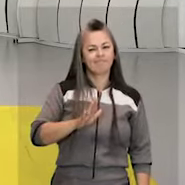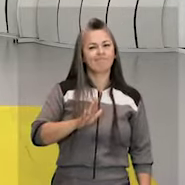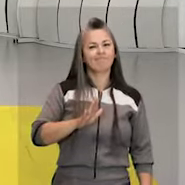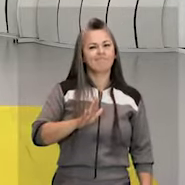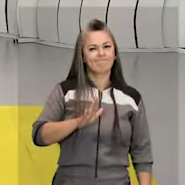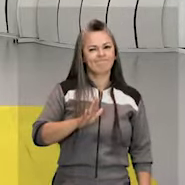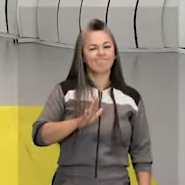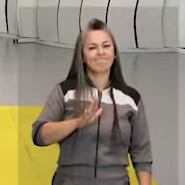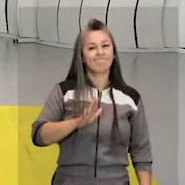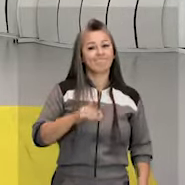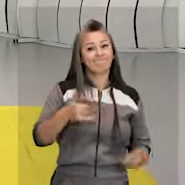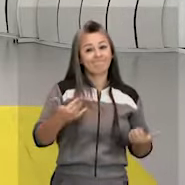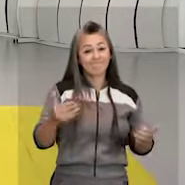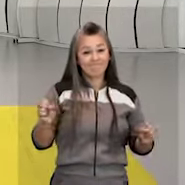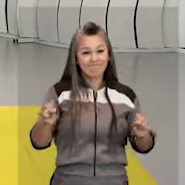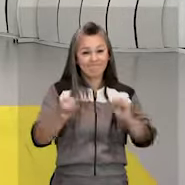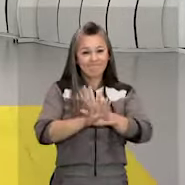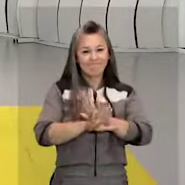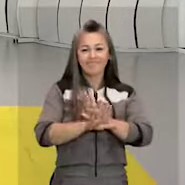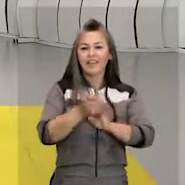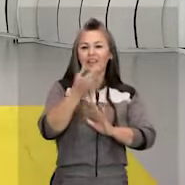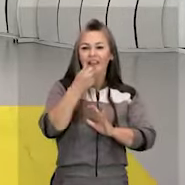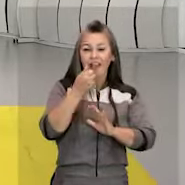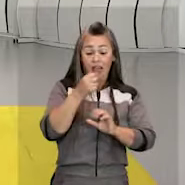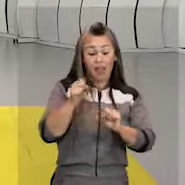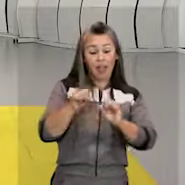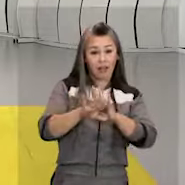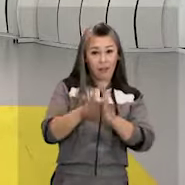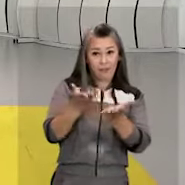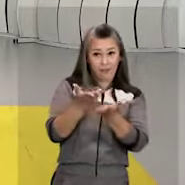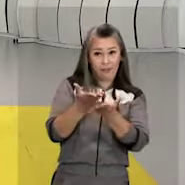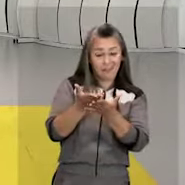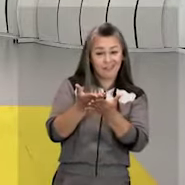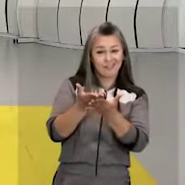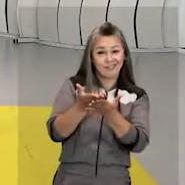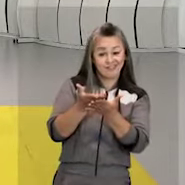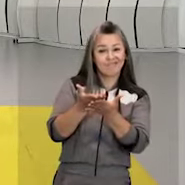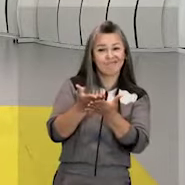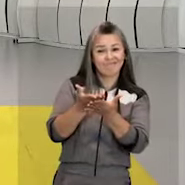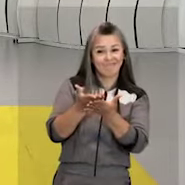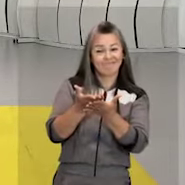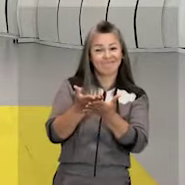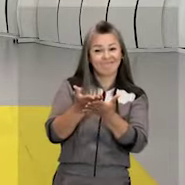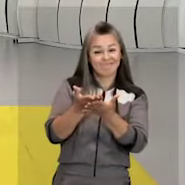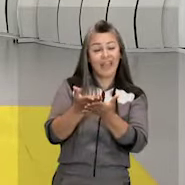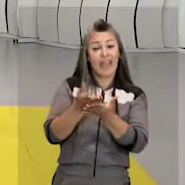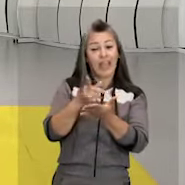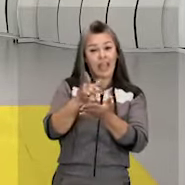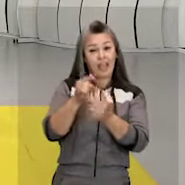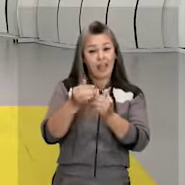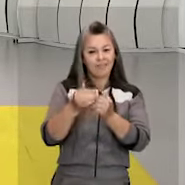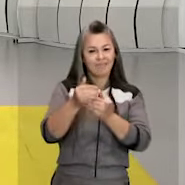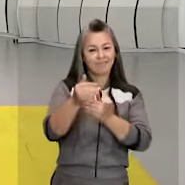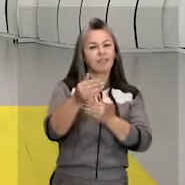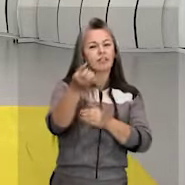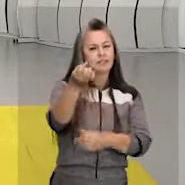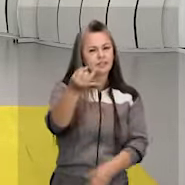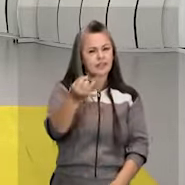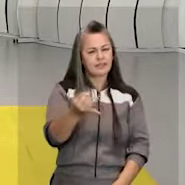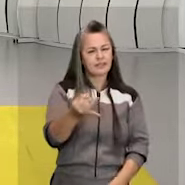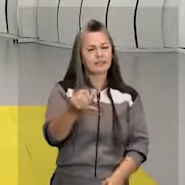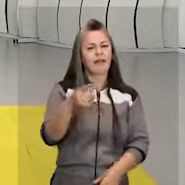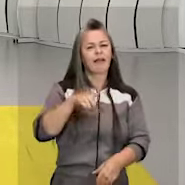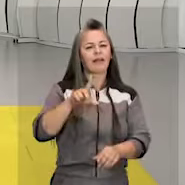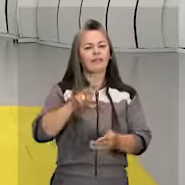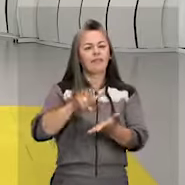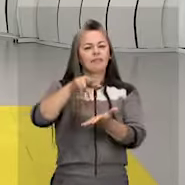portuguesa. Bom, então a gente termina por aqui, a gente volta, né, na próxima aula também a falar sobre resistência